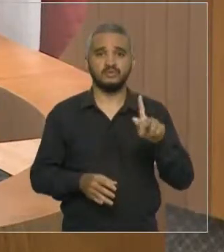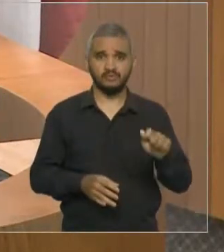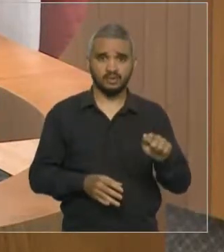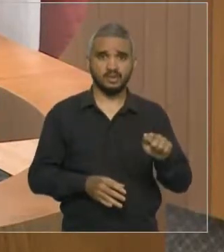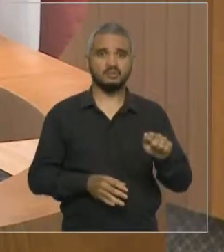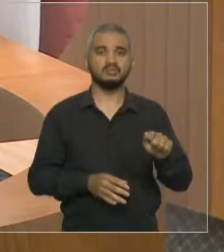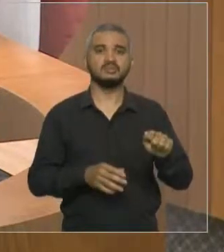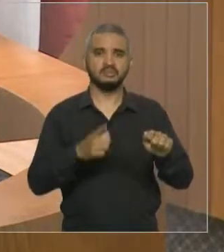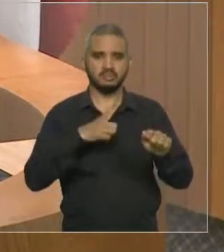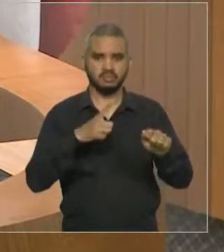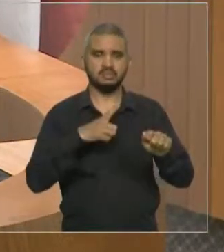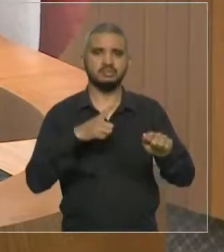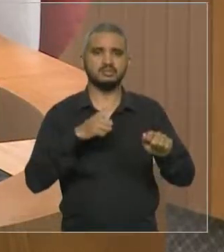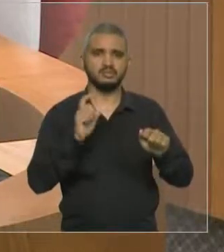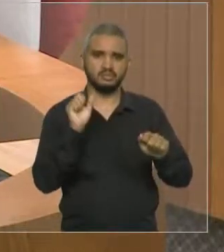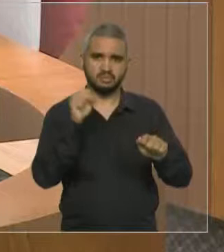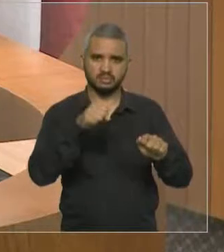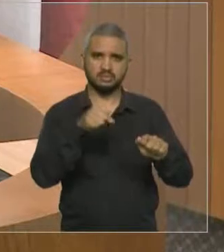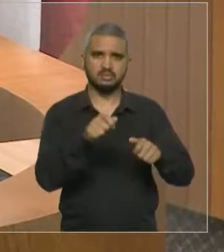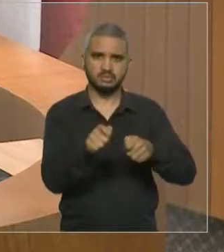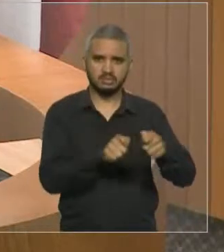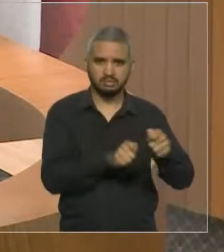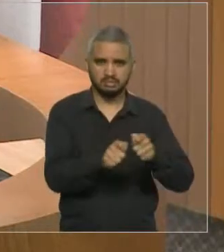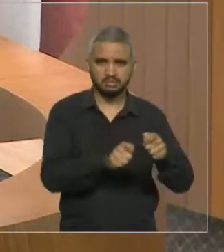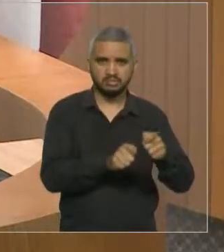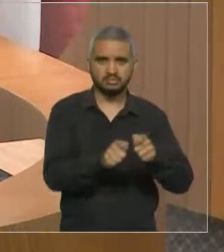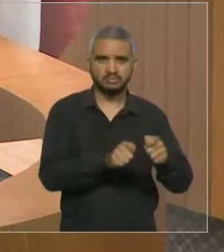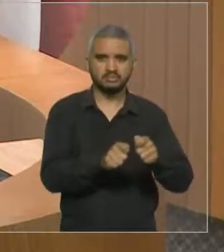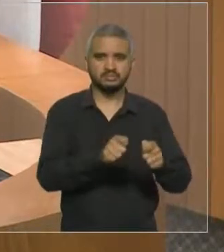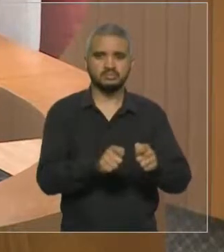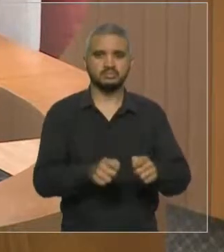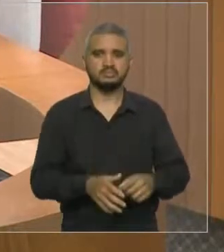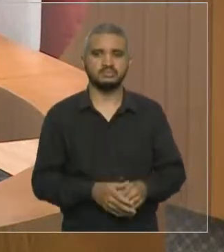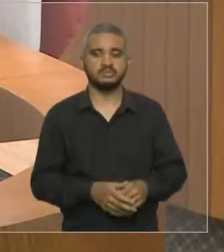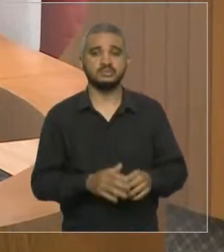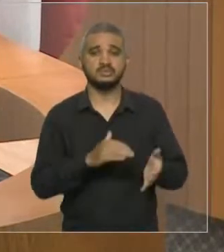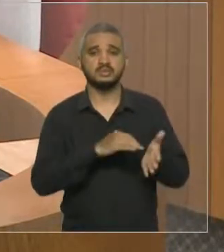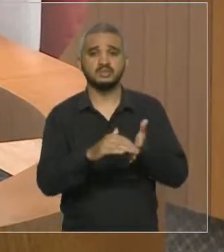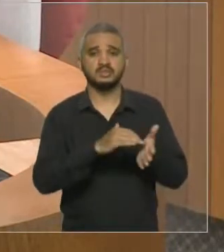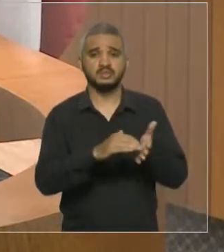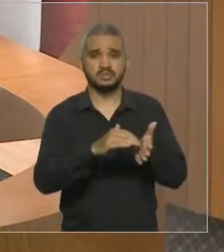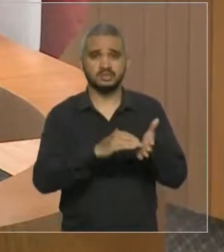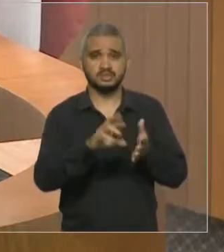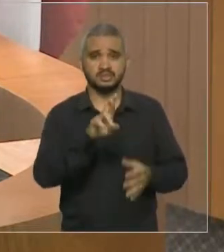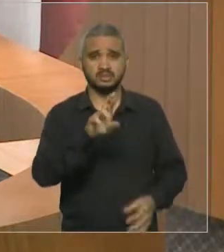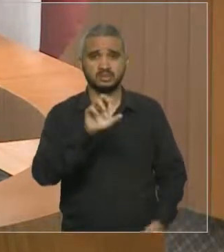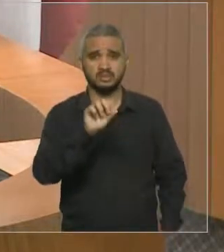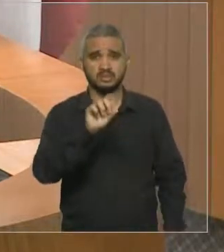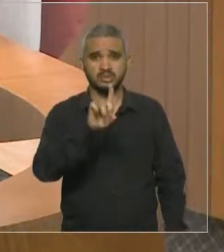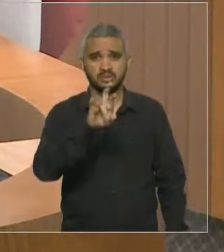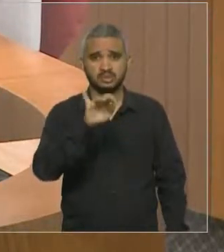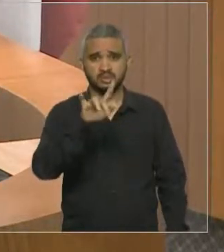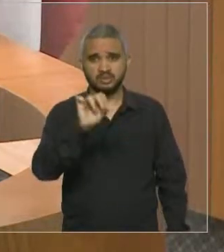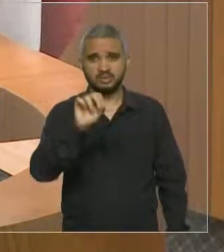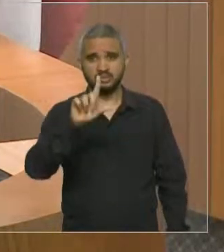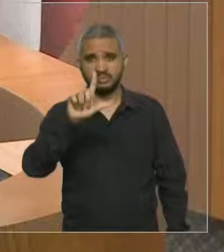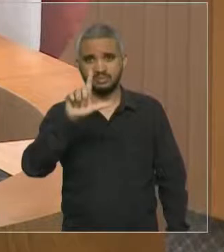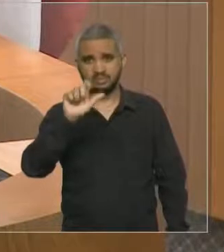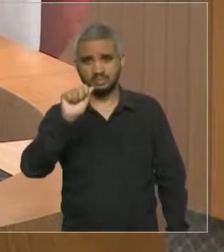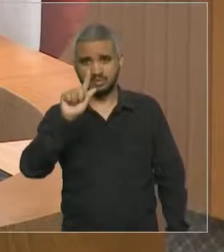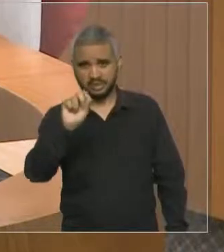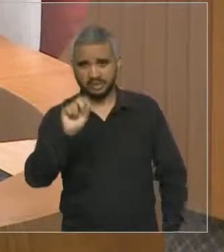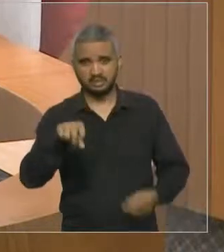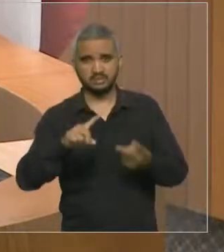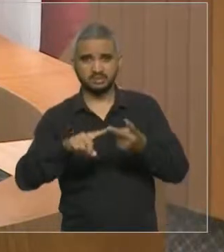dos recursos do fefa ver o secretário de comunicação articulação política rodrigo lariú secretário da casa civil marcelo